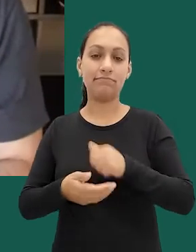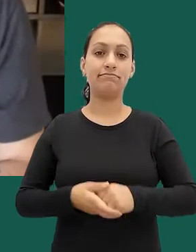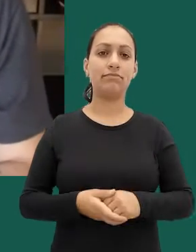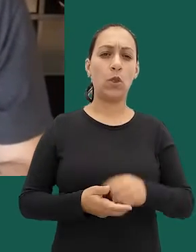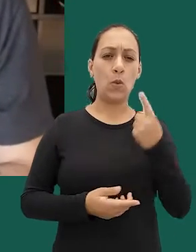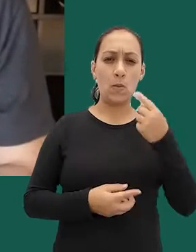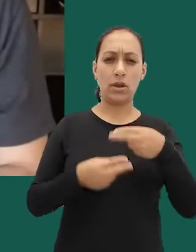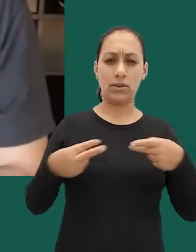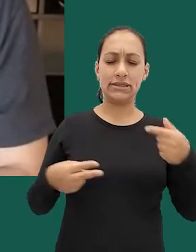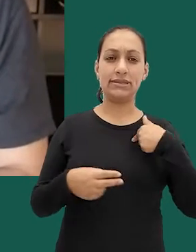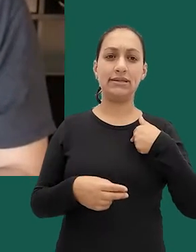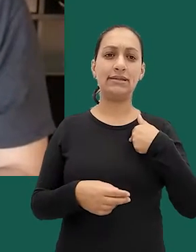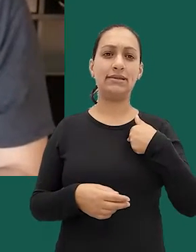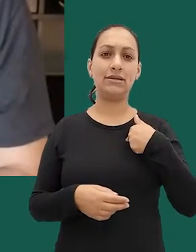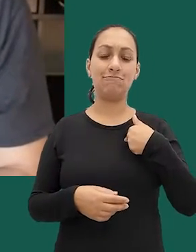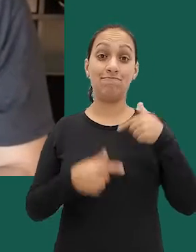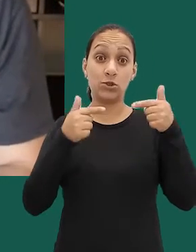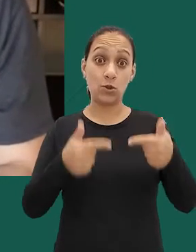no Brasil de